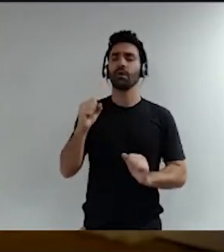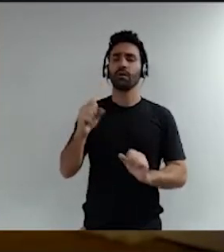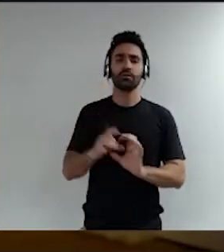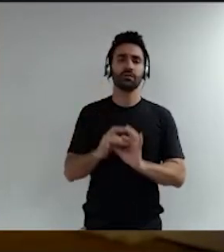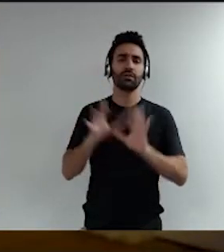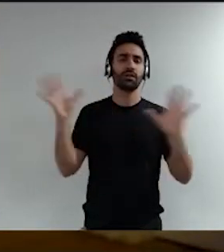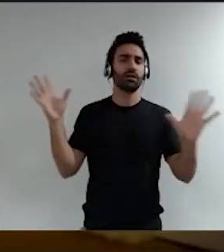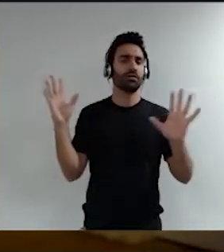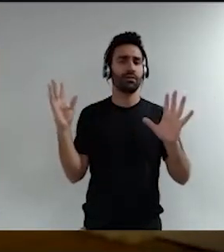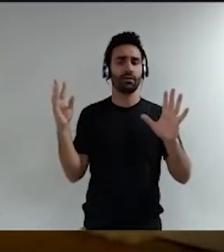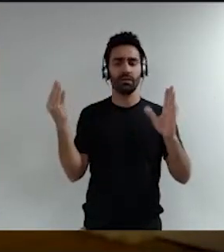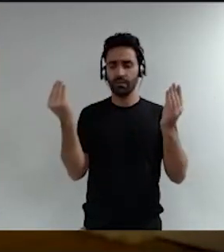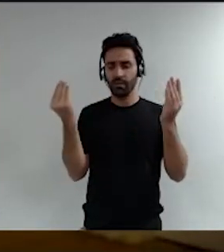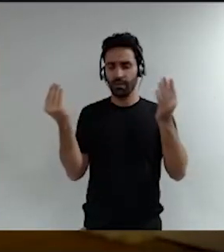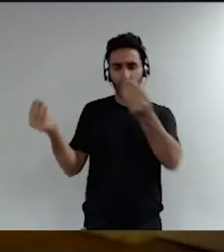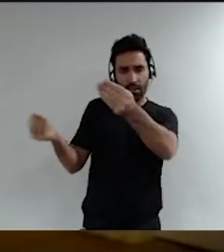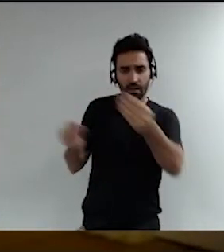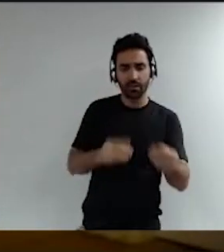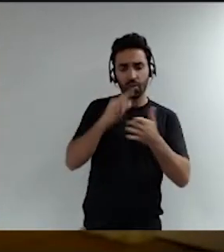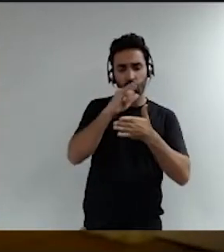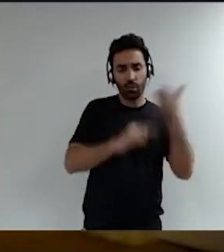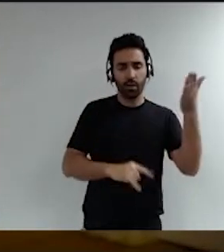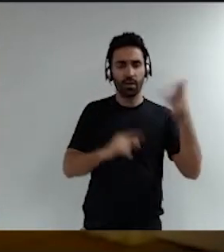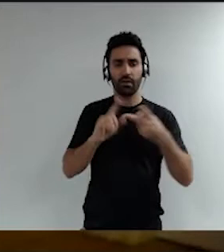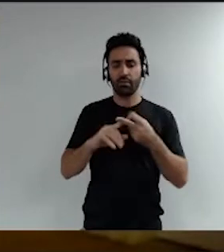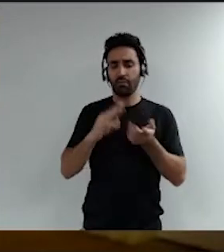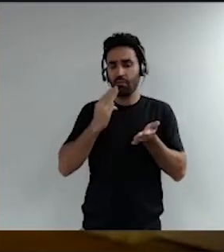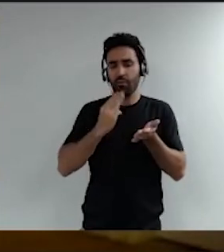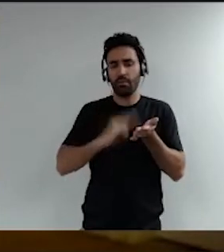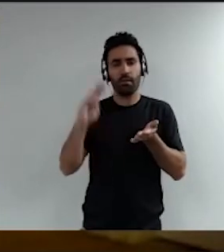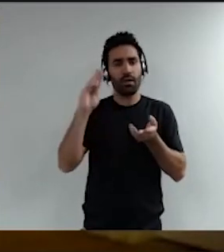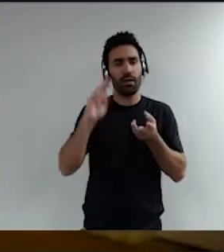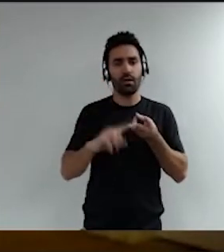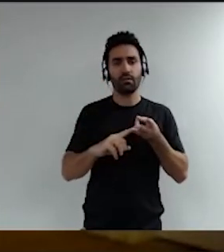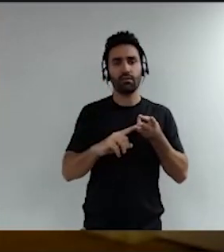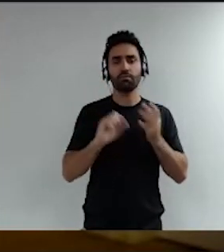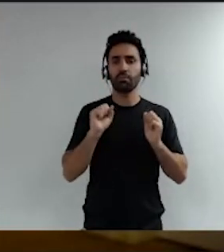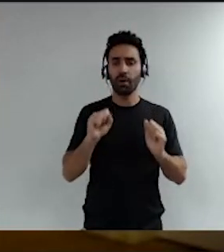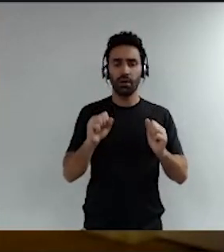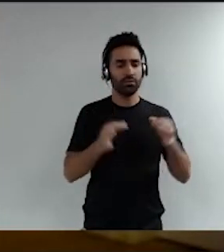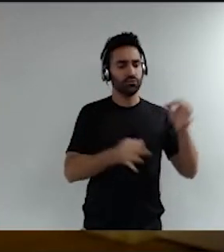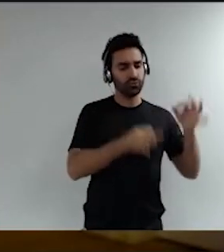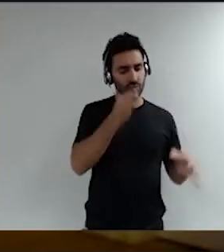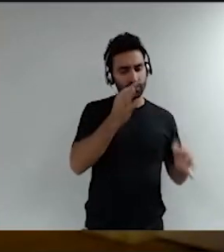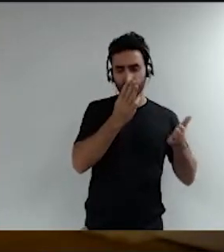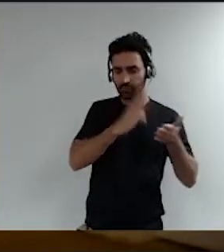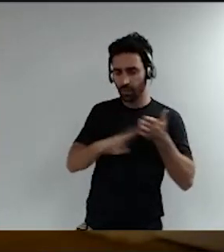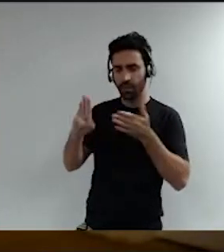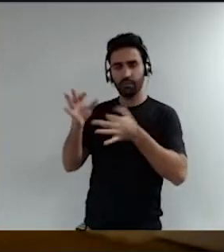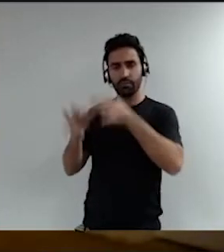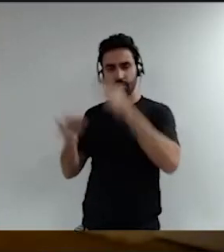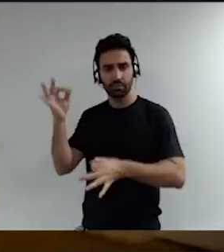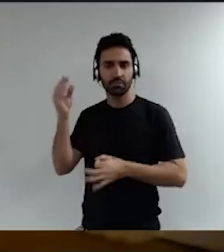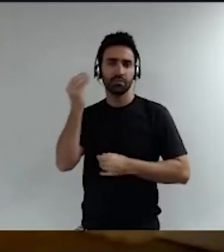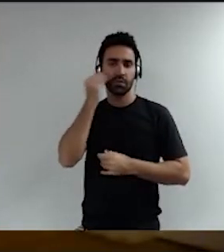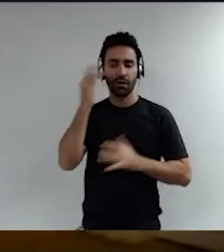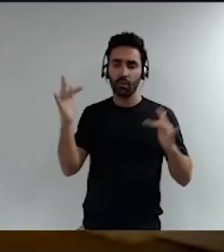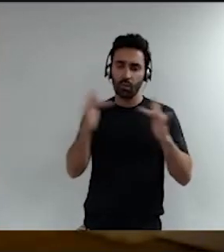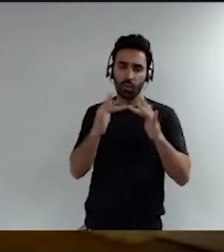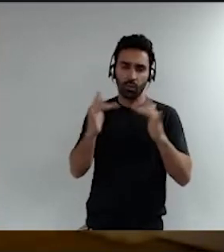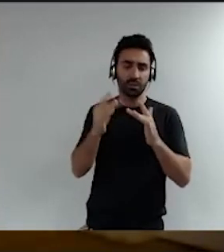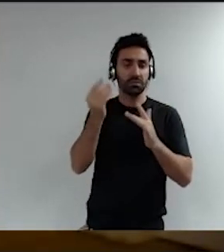um memorial por e-mail ao outro magistrado, pode contatar, pode tentar